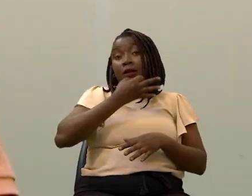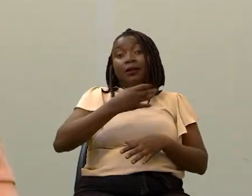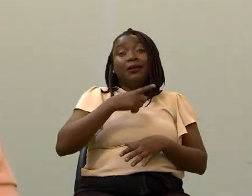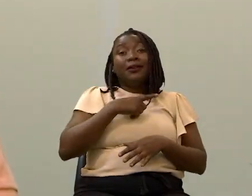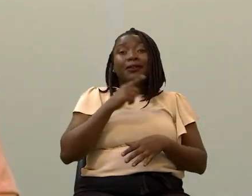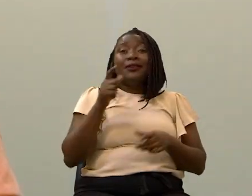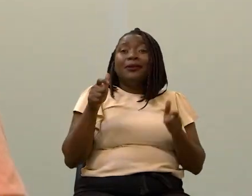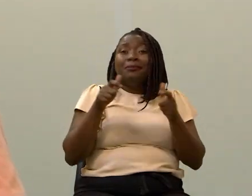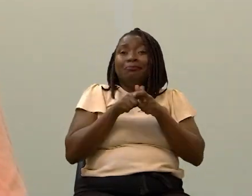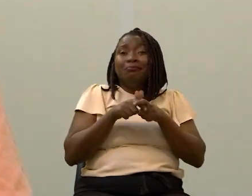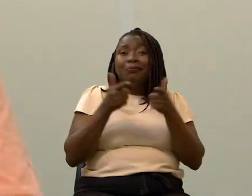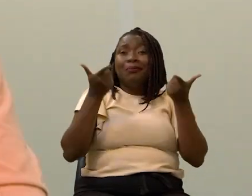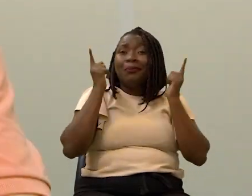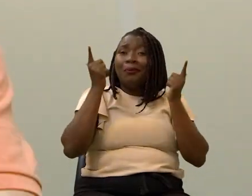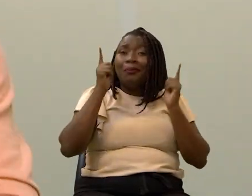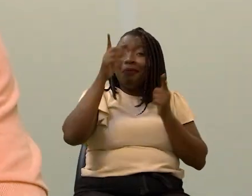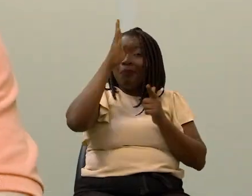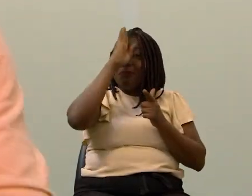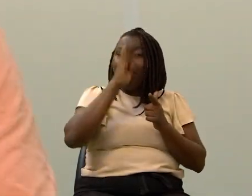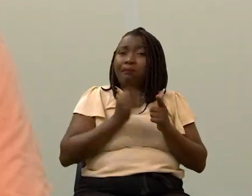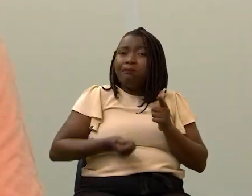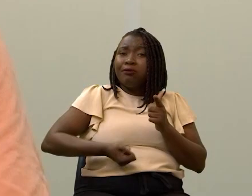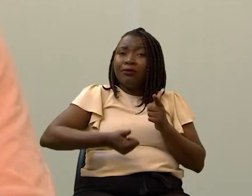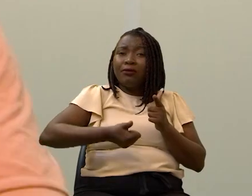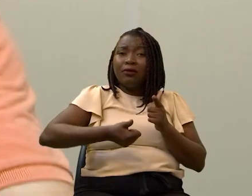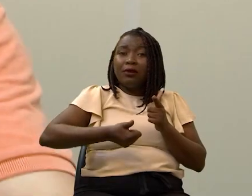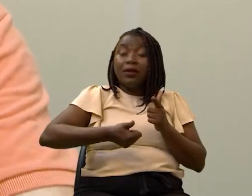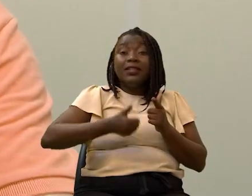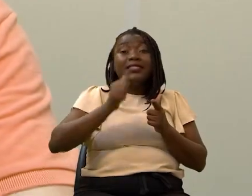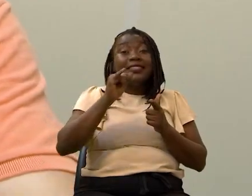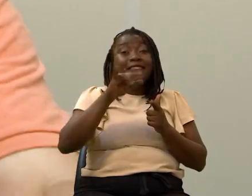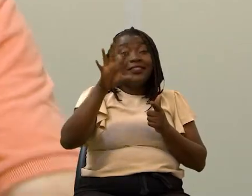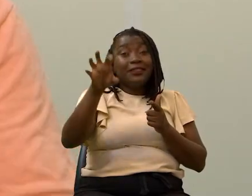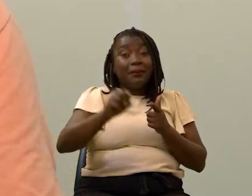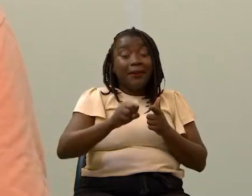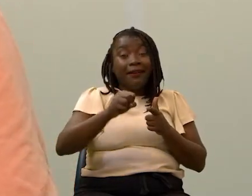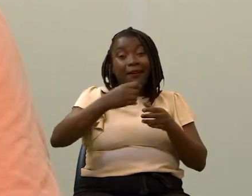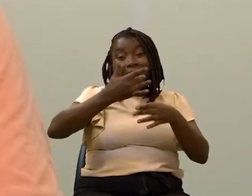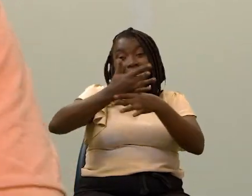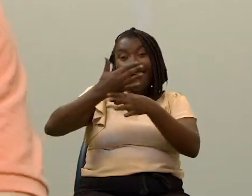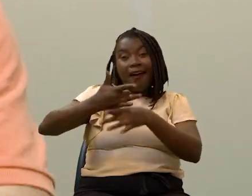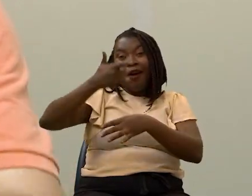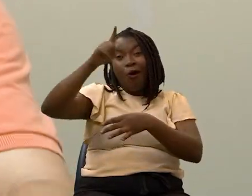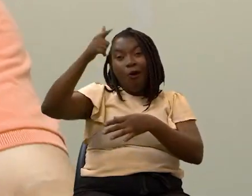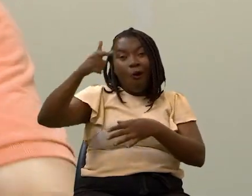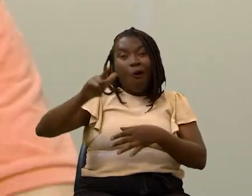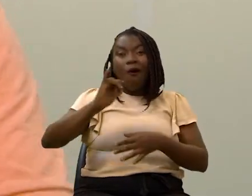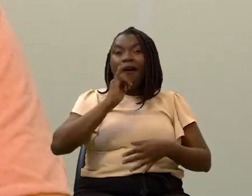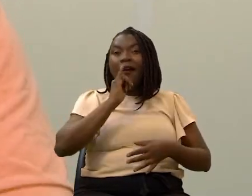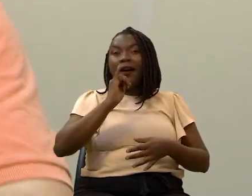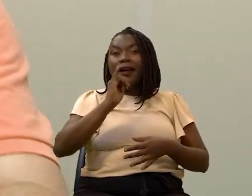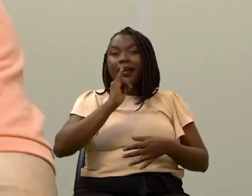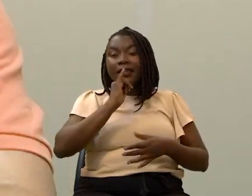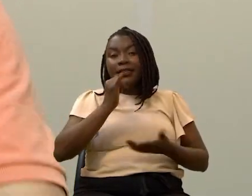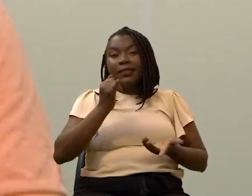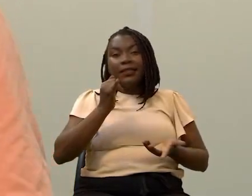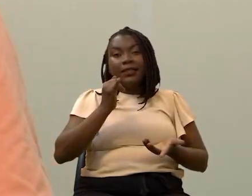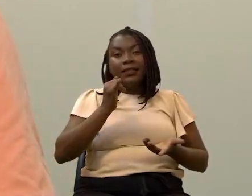no meu ponto de vista, tem pouco lazer gratuito. Então, se você pegar cidades outras,